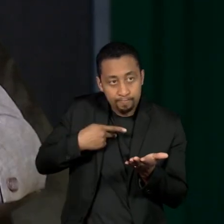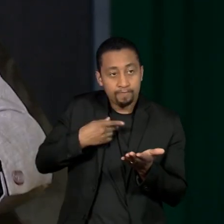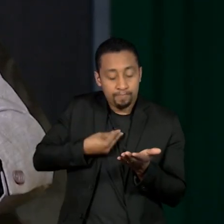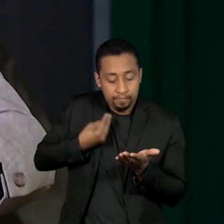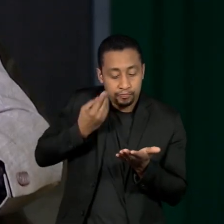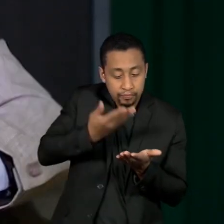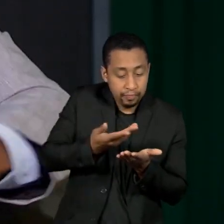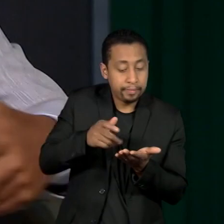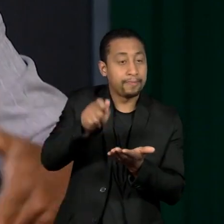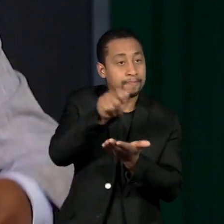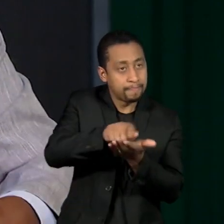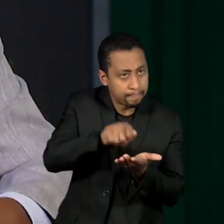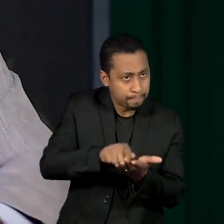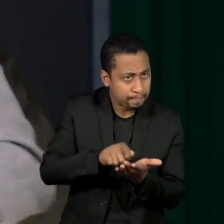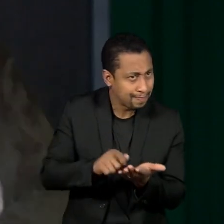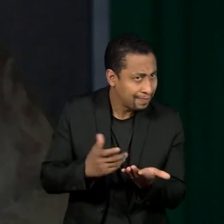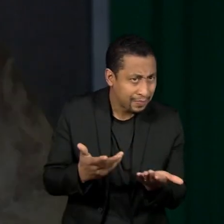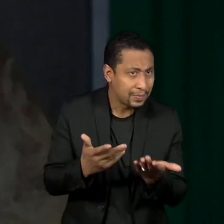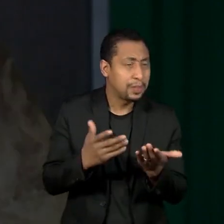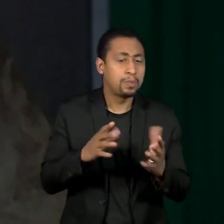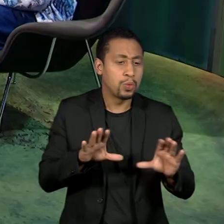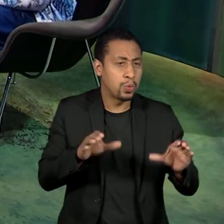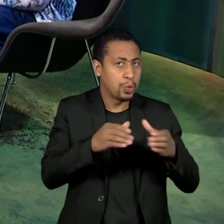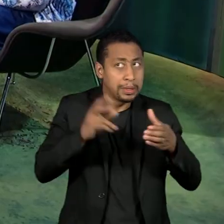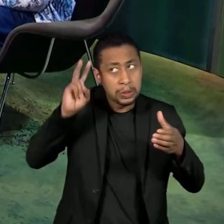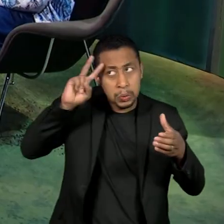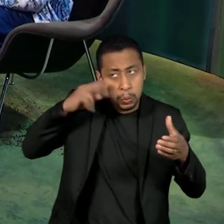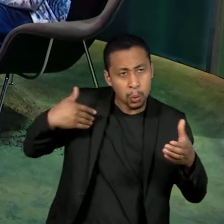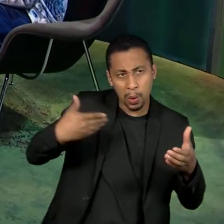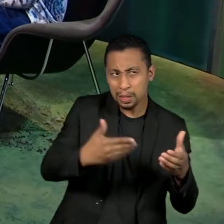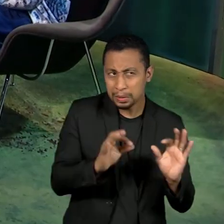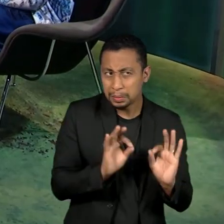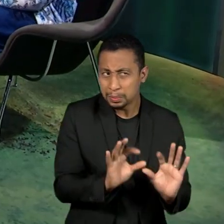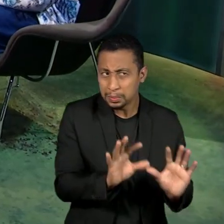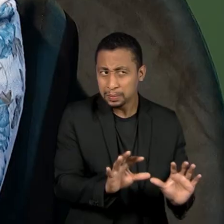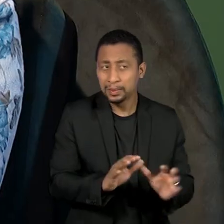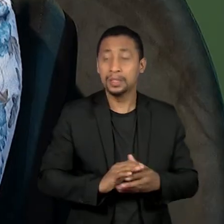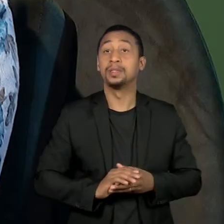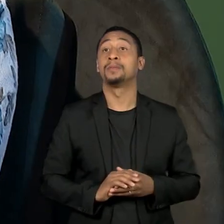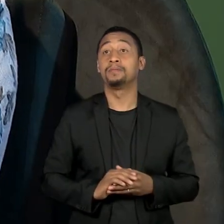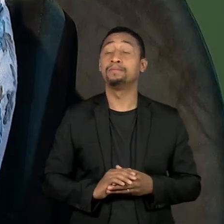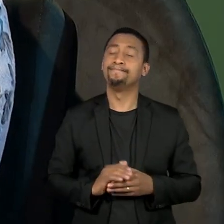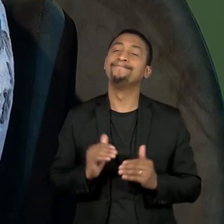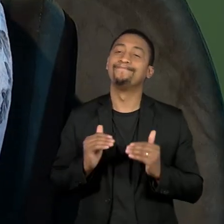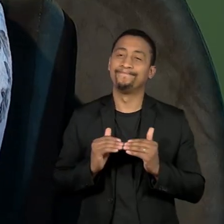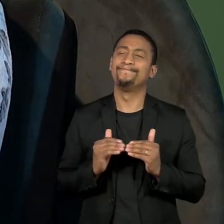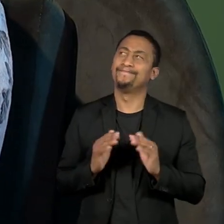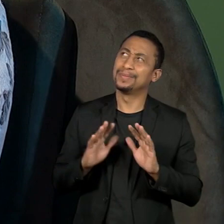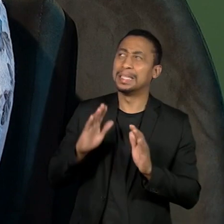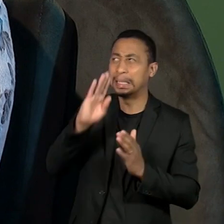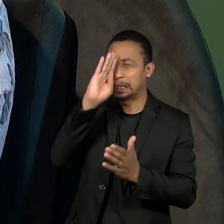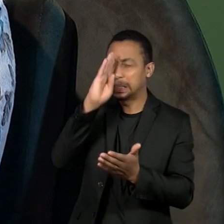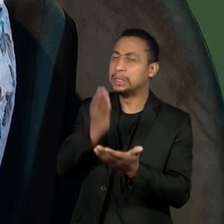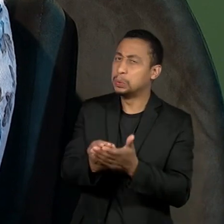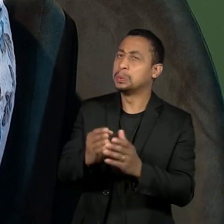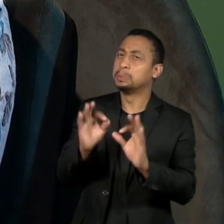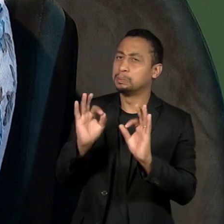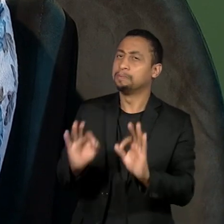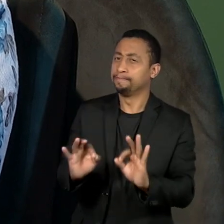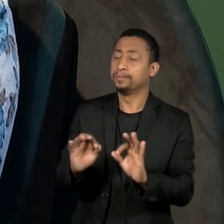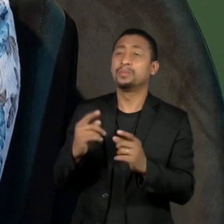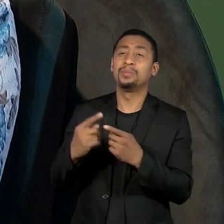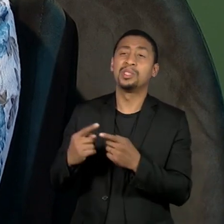escreve para dentro da sua história? Eu acredito que sim, porque a gente tem um grande vácuo,